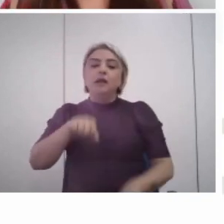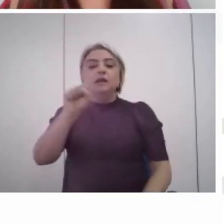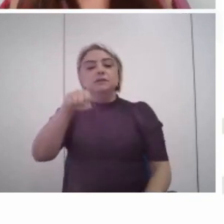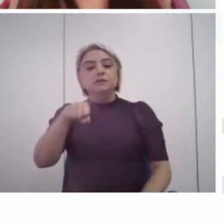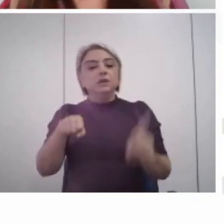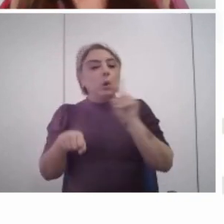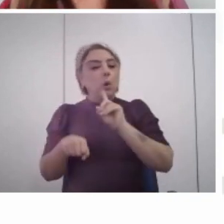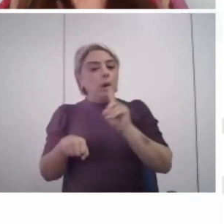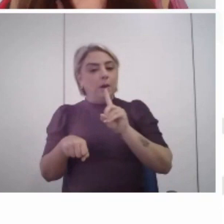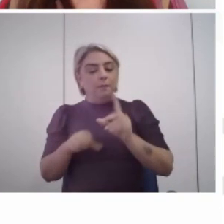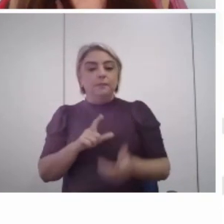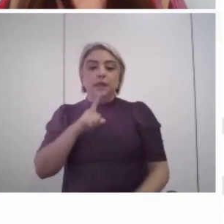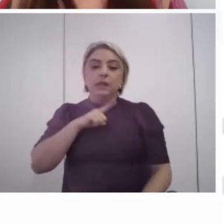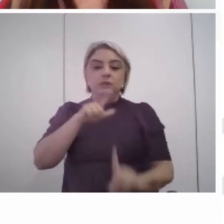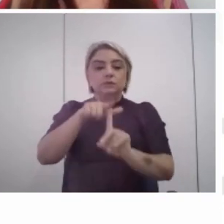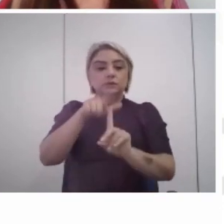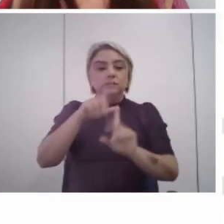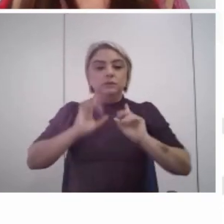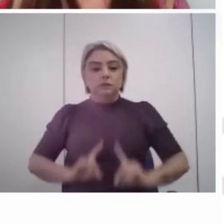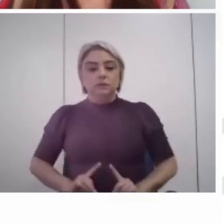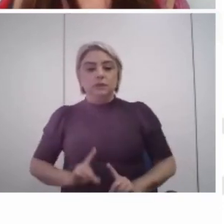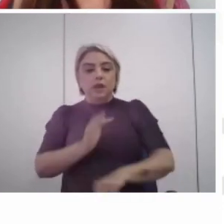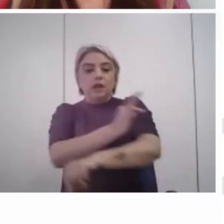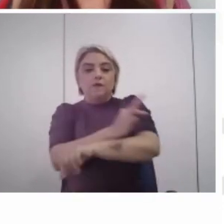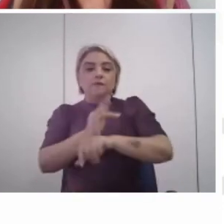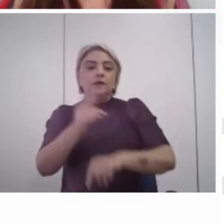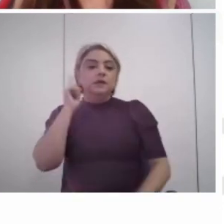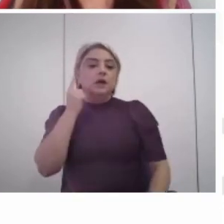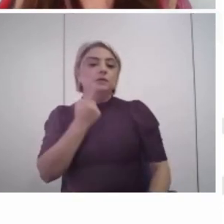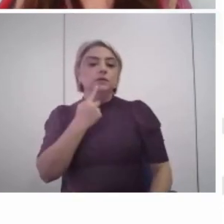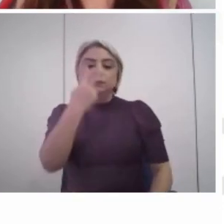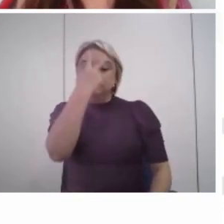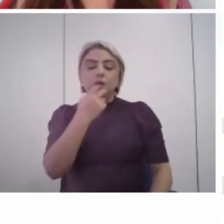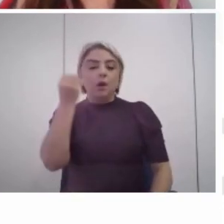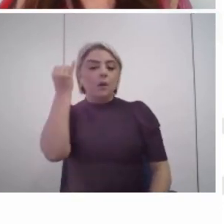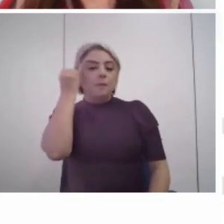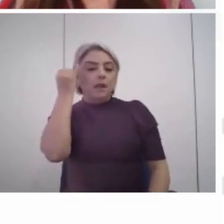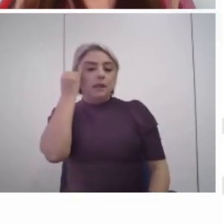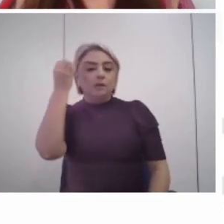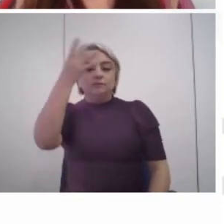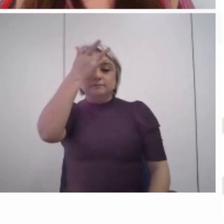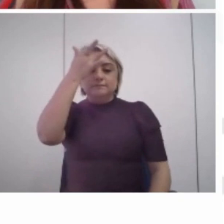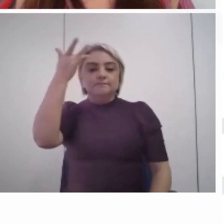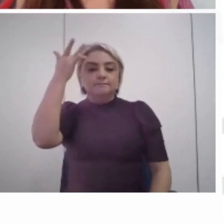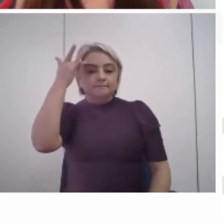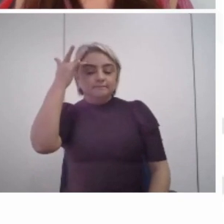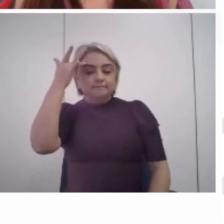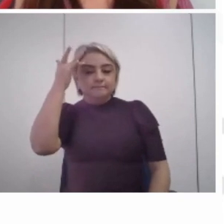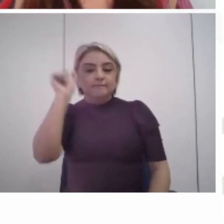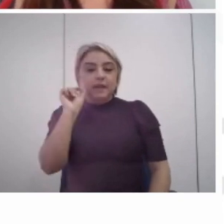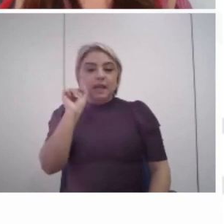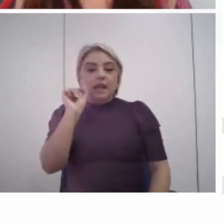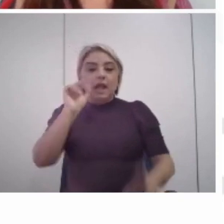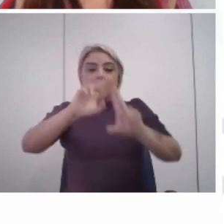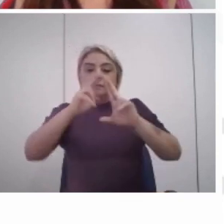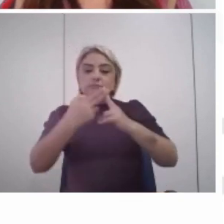né? E aí a gente tem os tipos de deficiência: física, auditiva, visual, mental, intelectual, e a pessoa